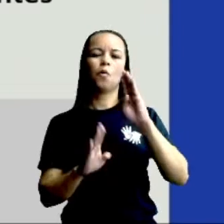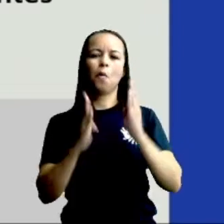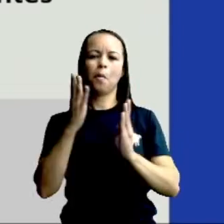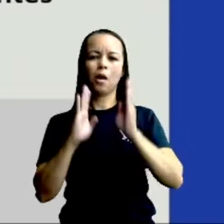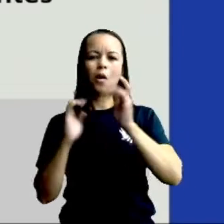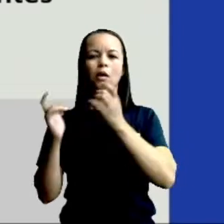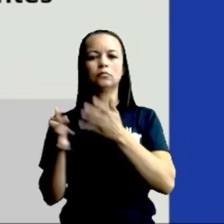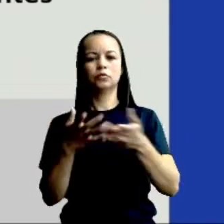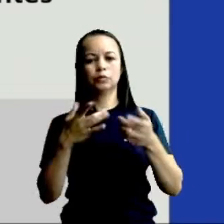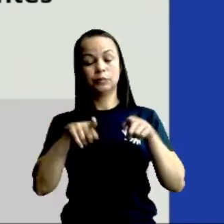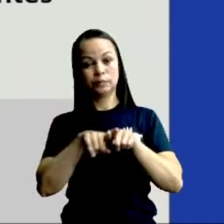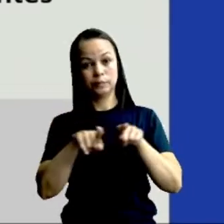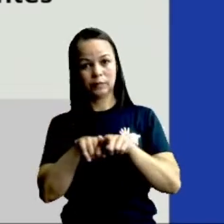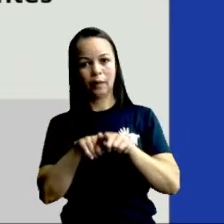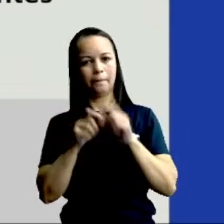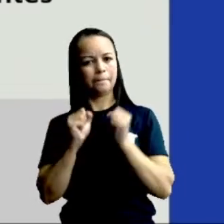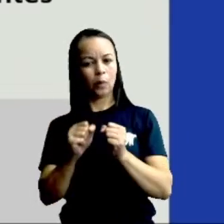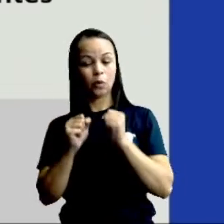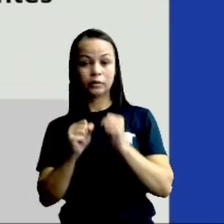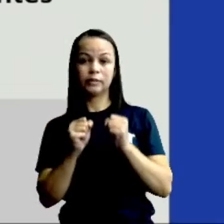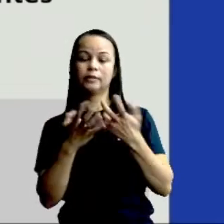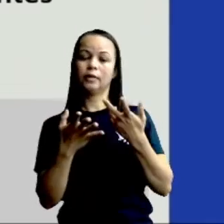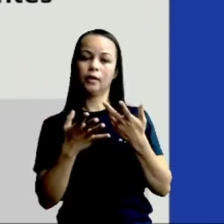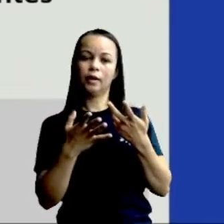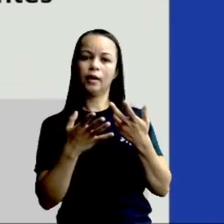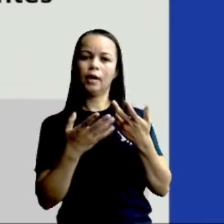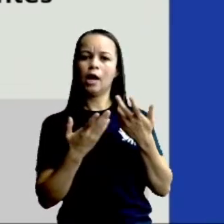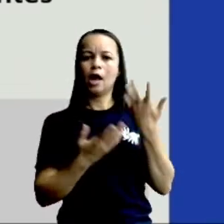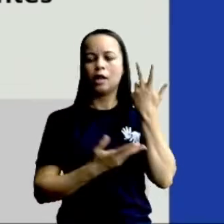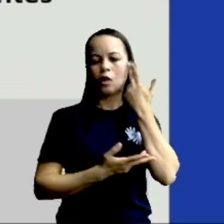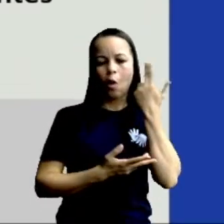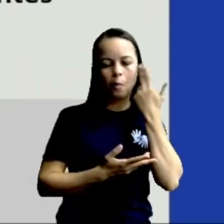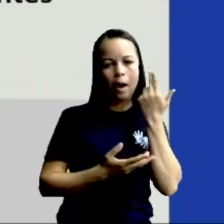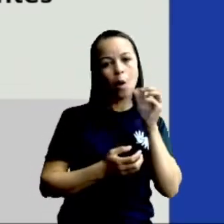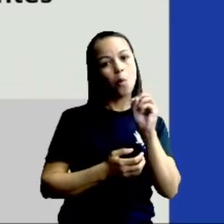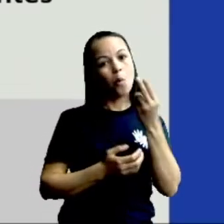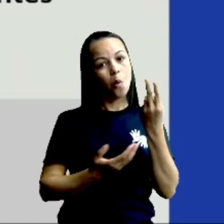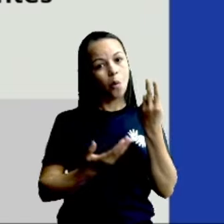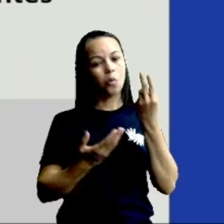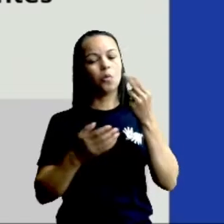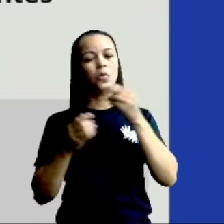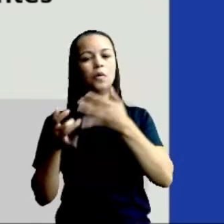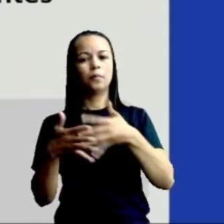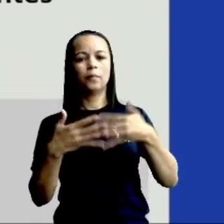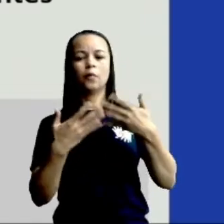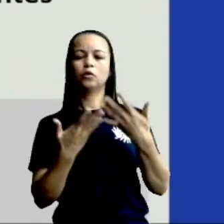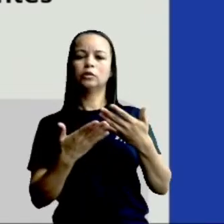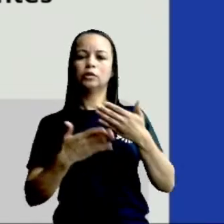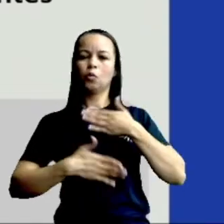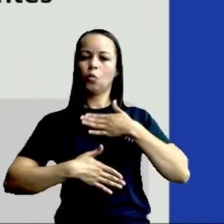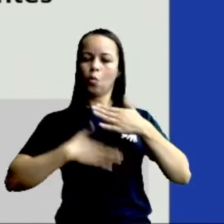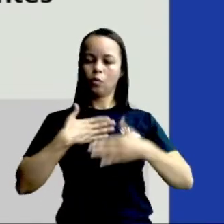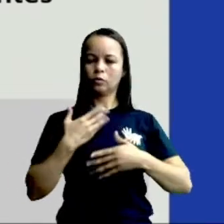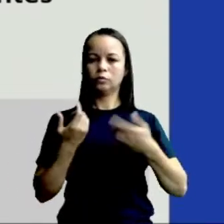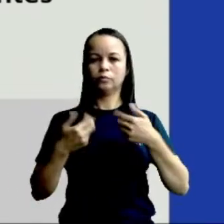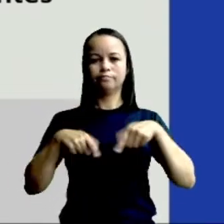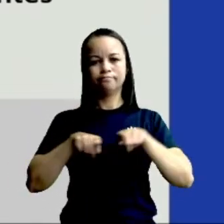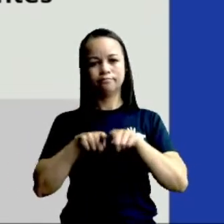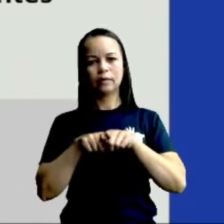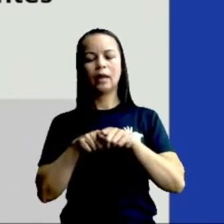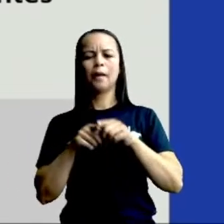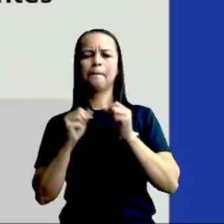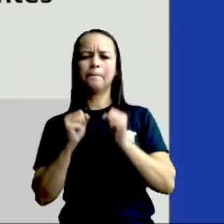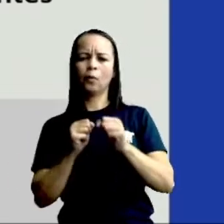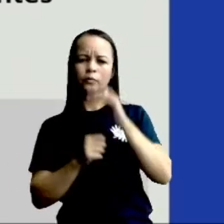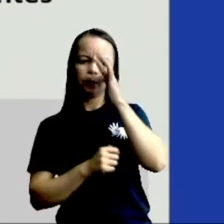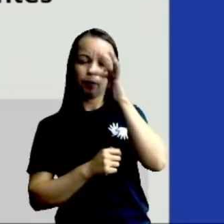que podem ser nocivos ou prejudiciais aos organismos, certo? Que pode prejudicar plantas e